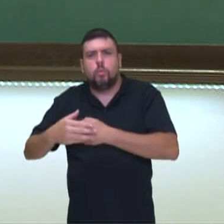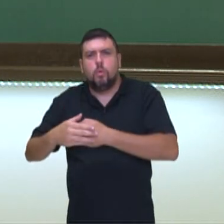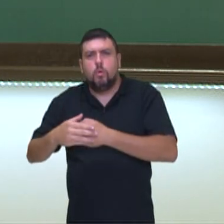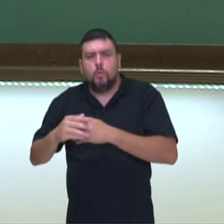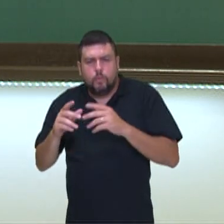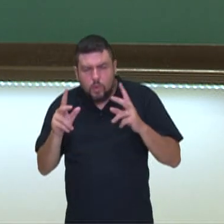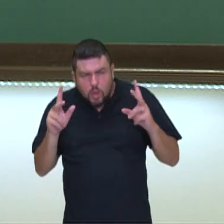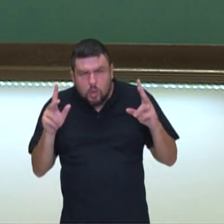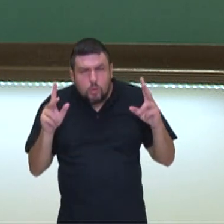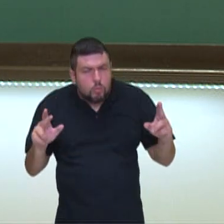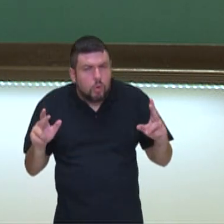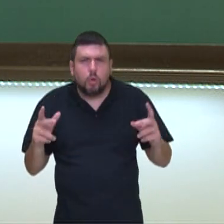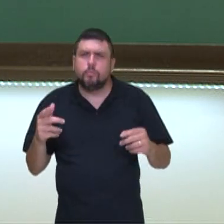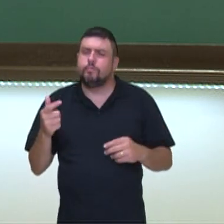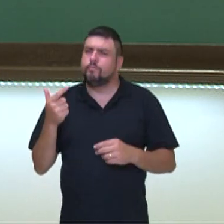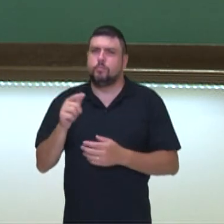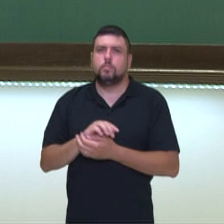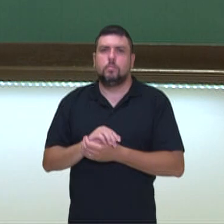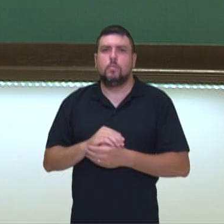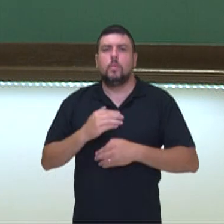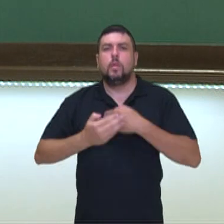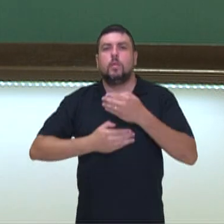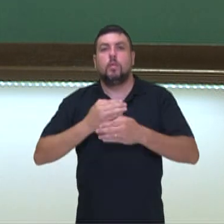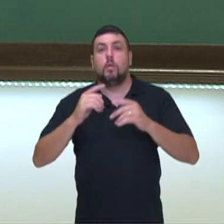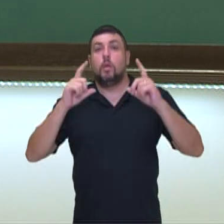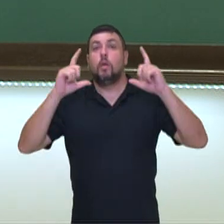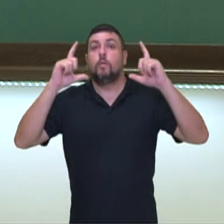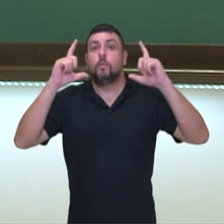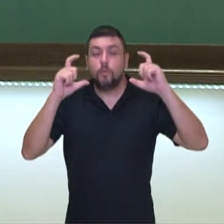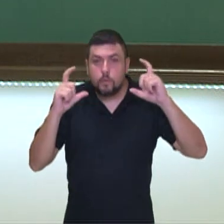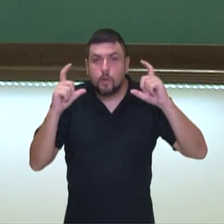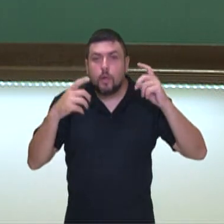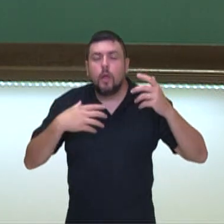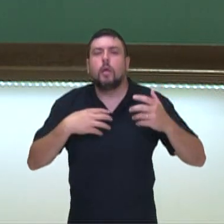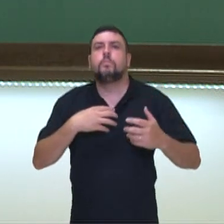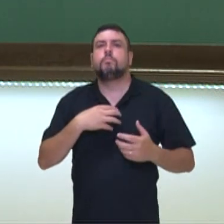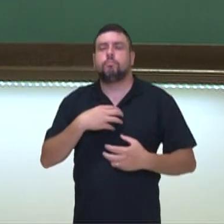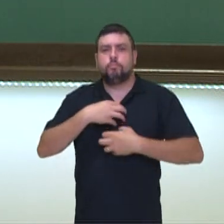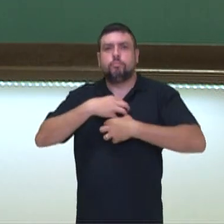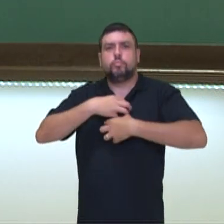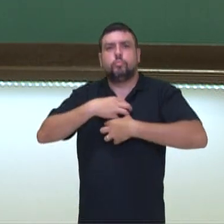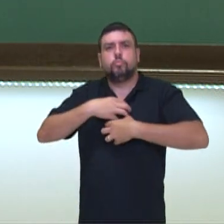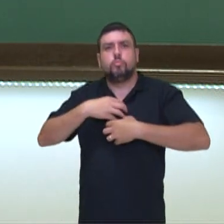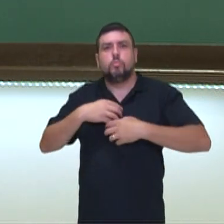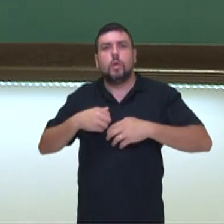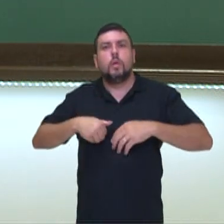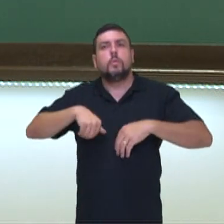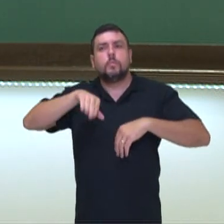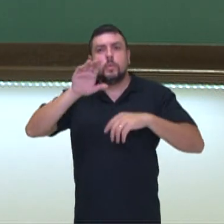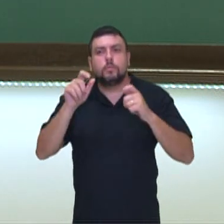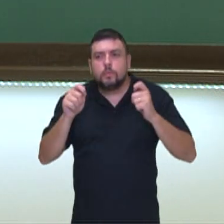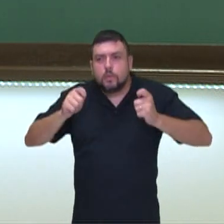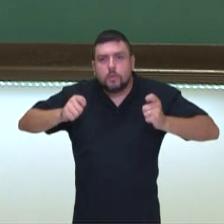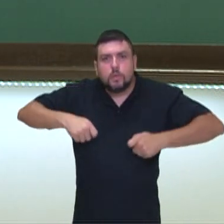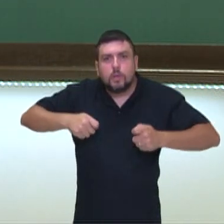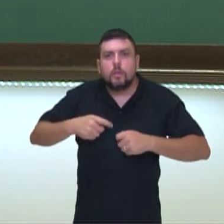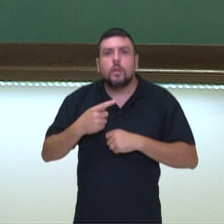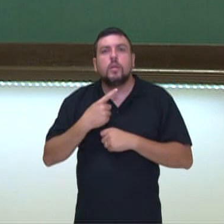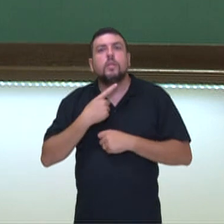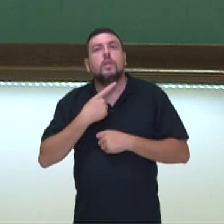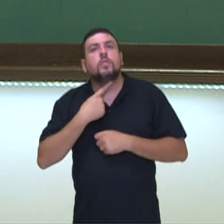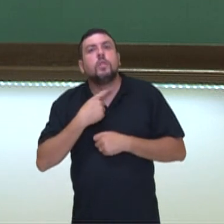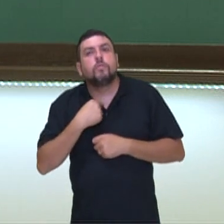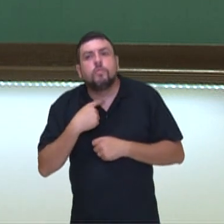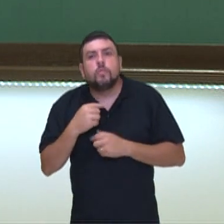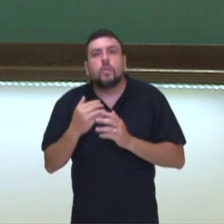realidade. A fotografia veio, surgiu e tornou mais acessível esse tipo de vontade, de